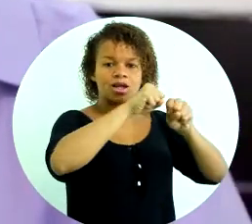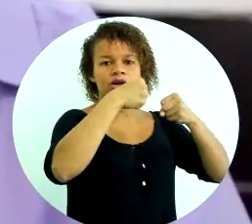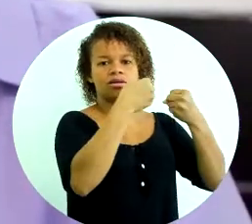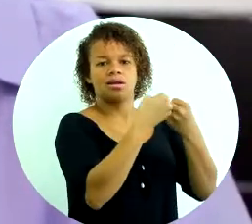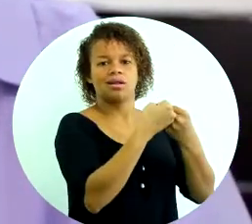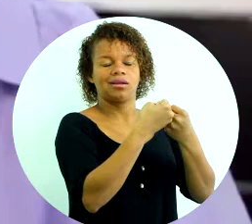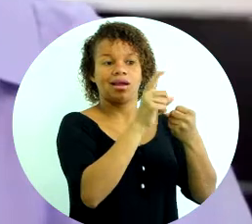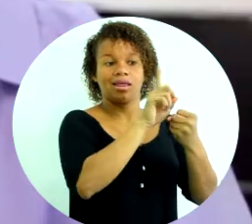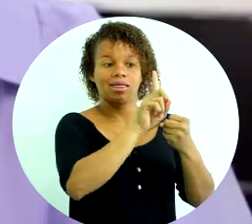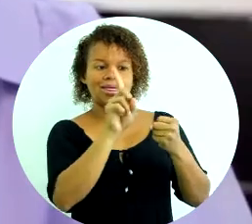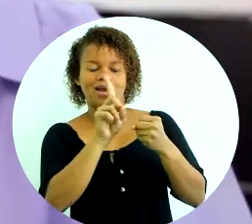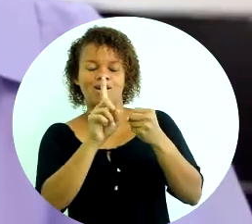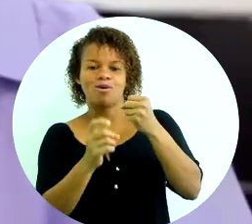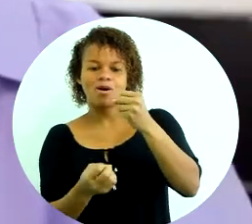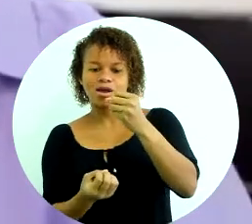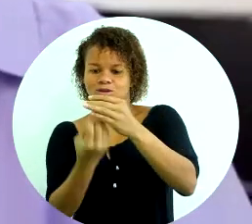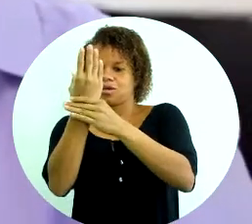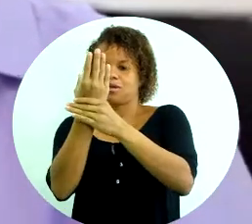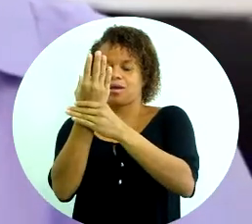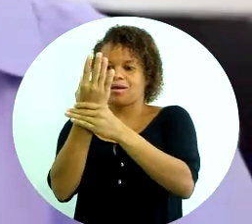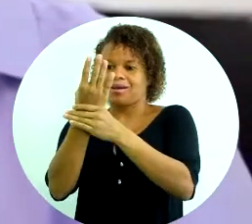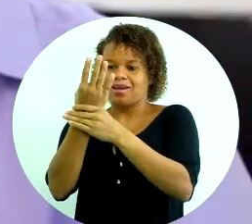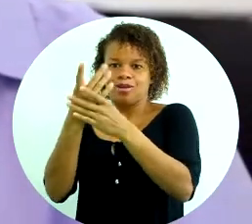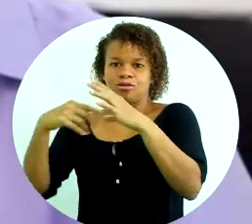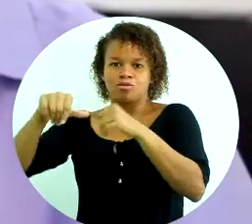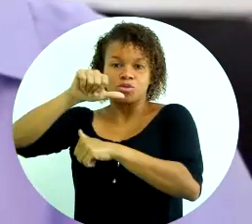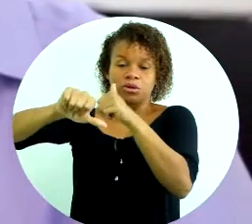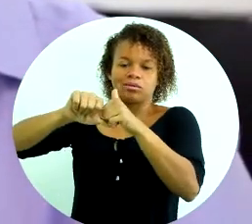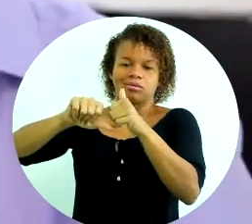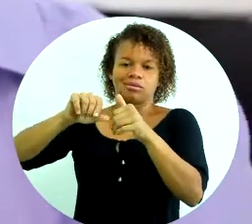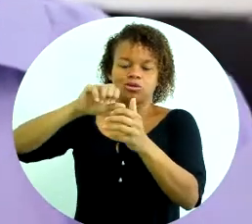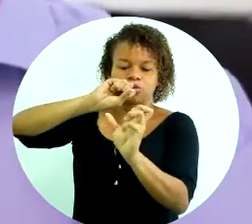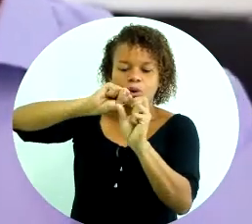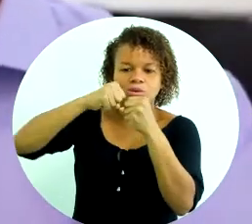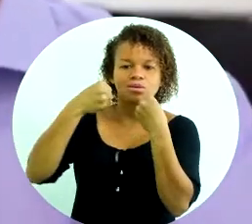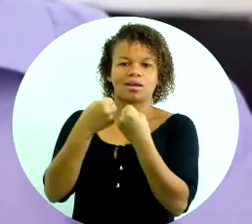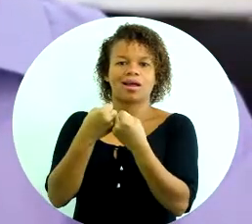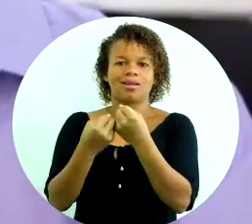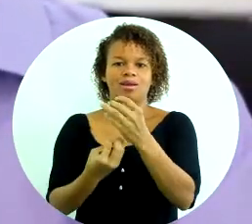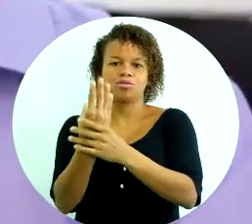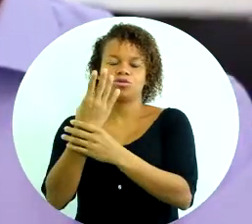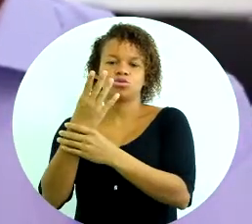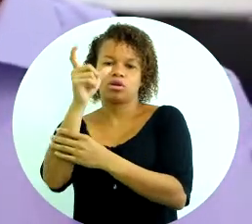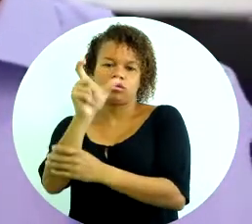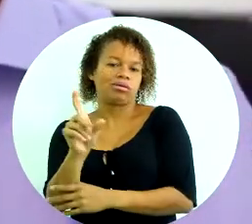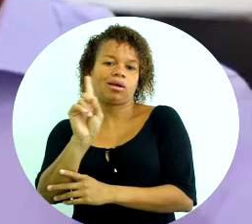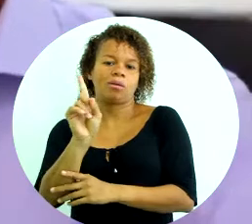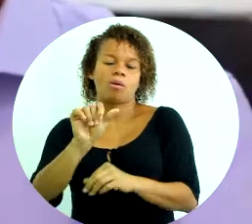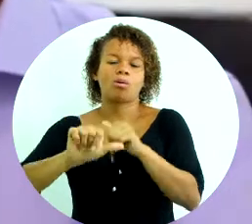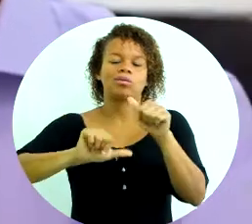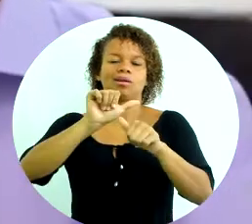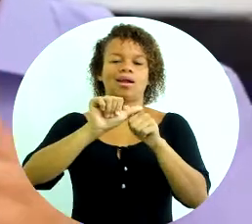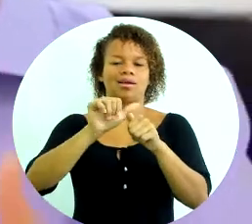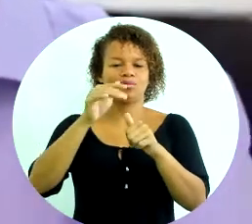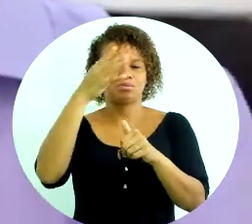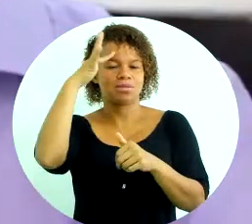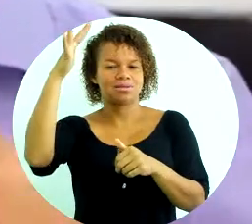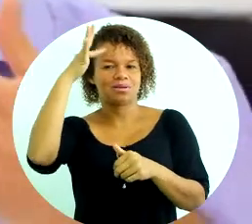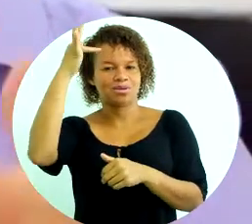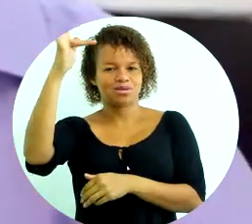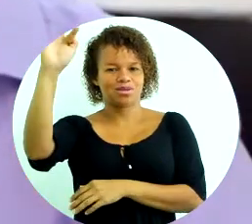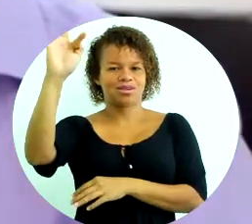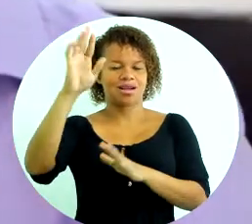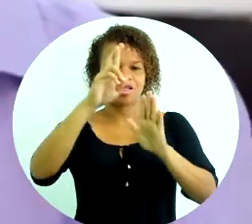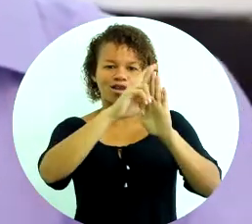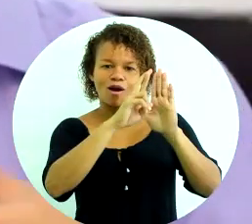da sociedade e não a sociedade surge do indivíduo. O indivíduo está preso a um conjunto de fatos sociais,